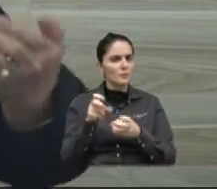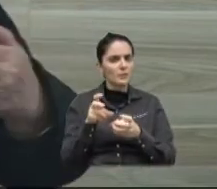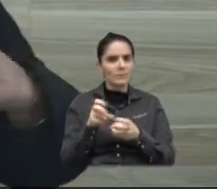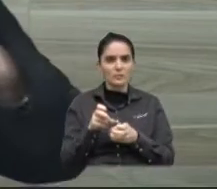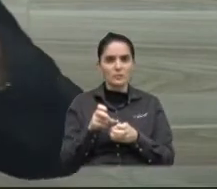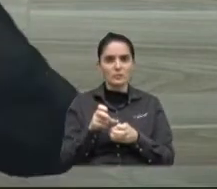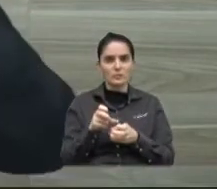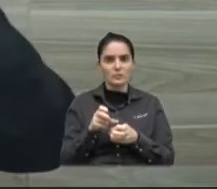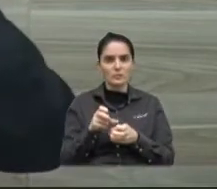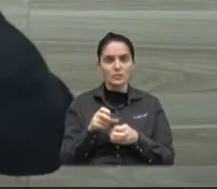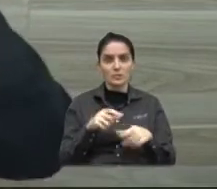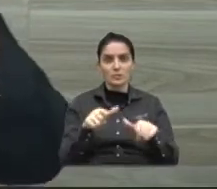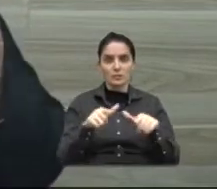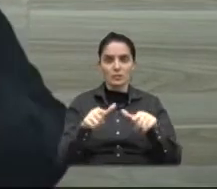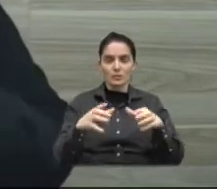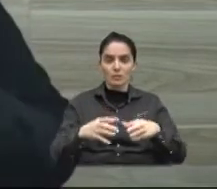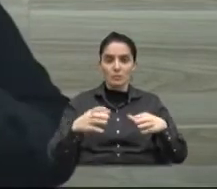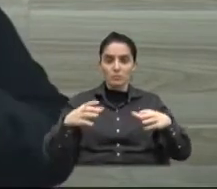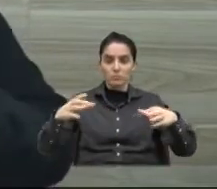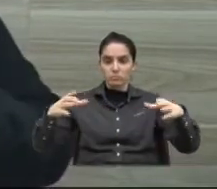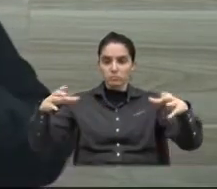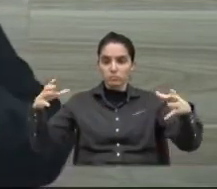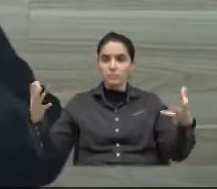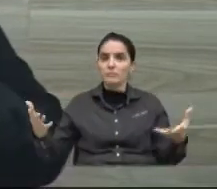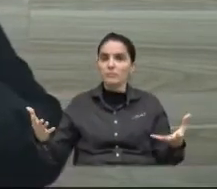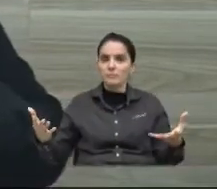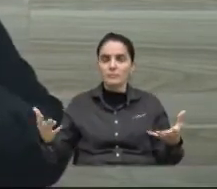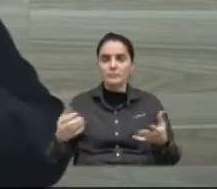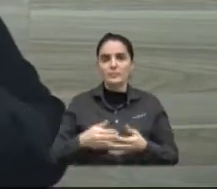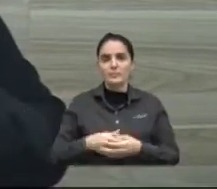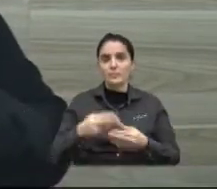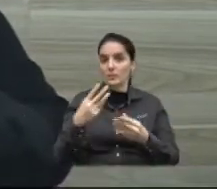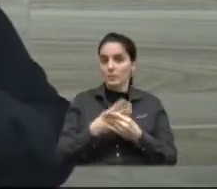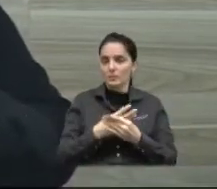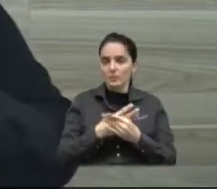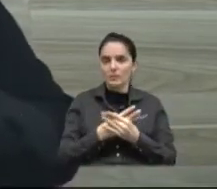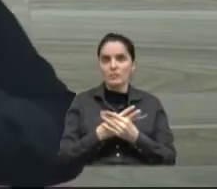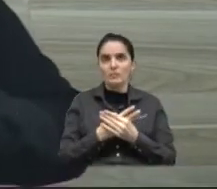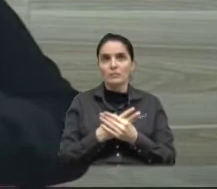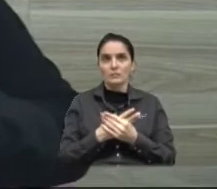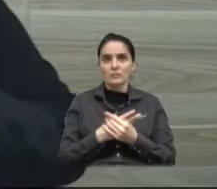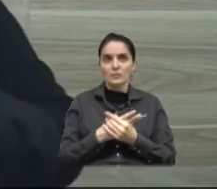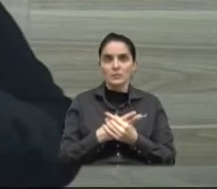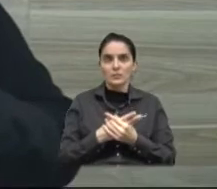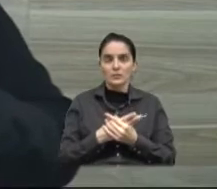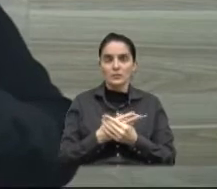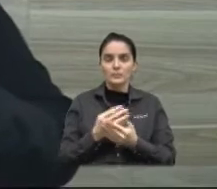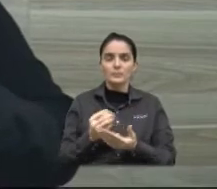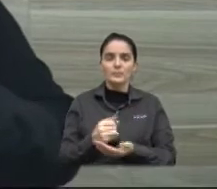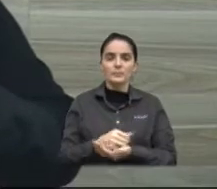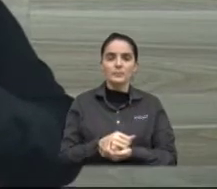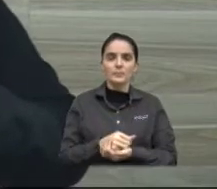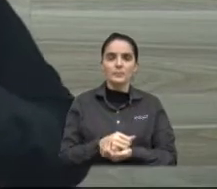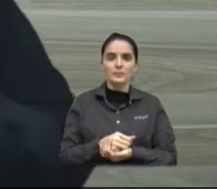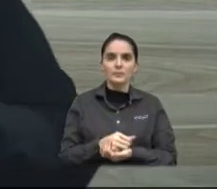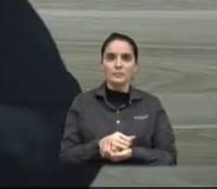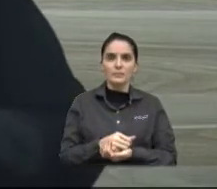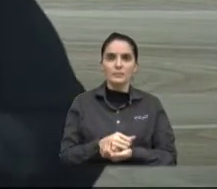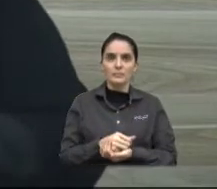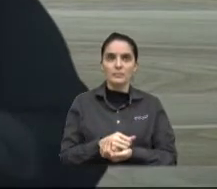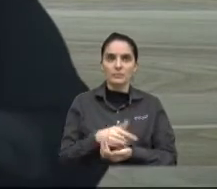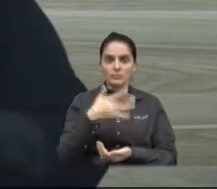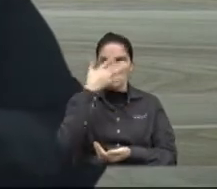foi aumentando ea gente percebe que essa câmara pelo menos eu tô sentindo assim que as pessoas estão todas muito